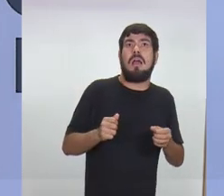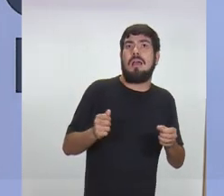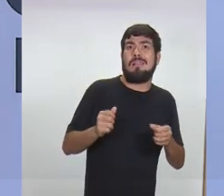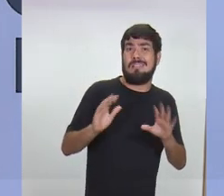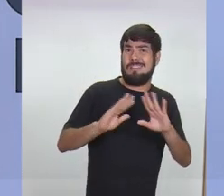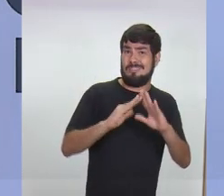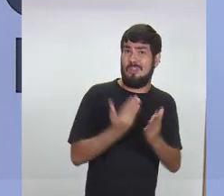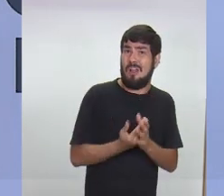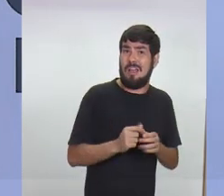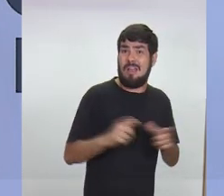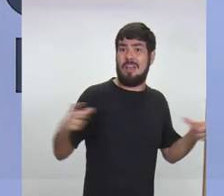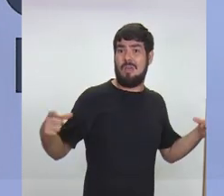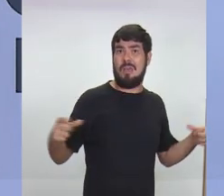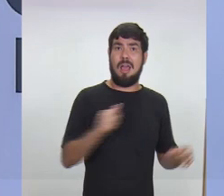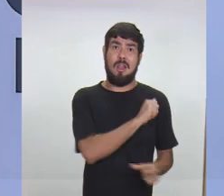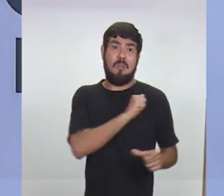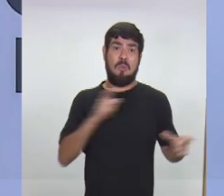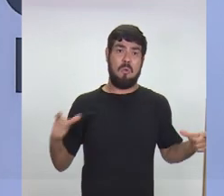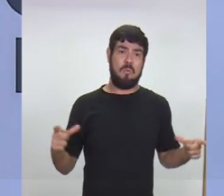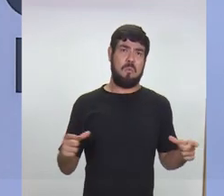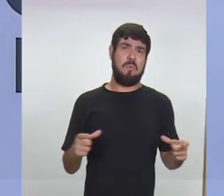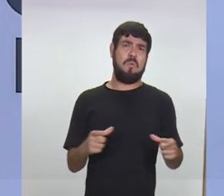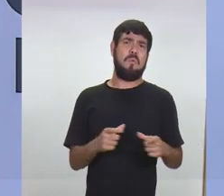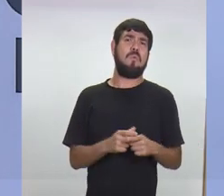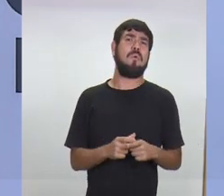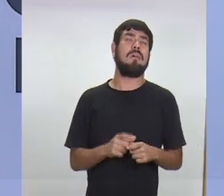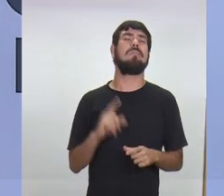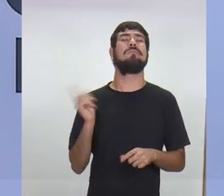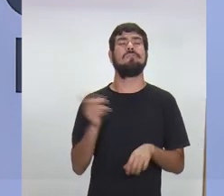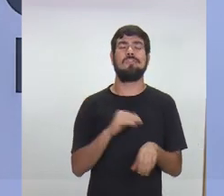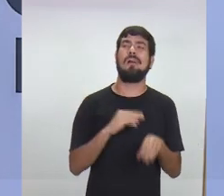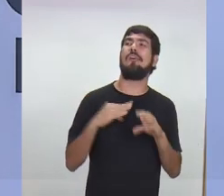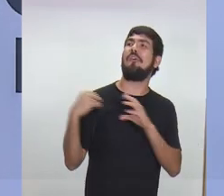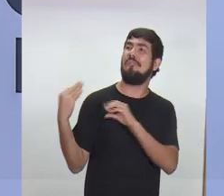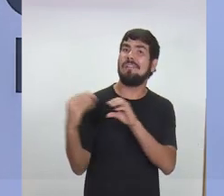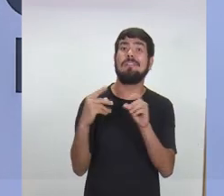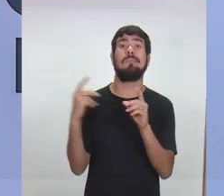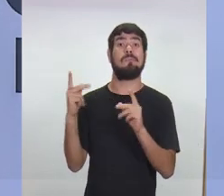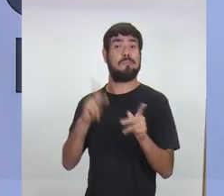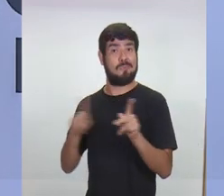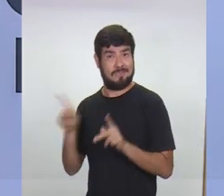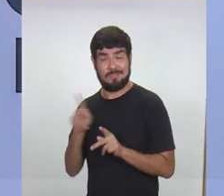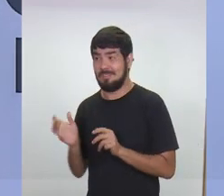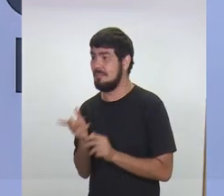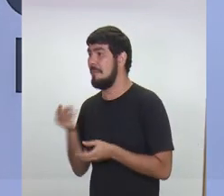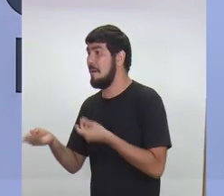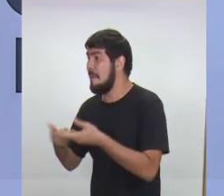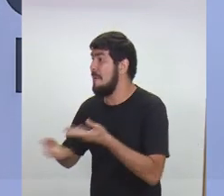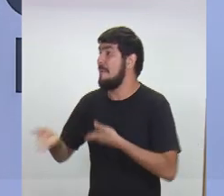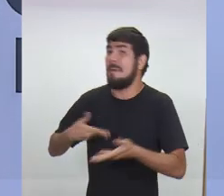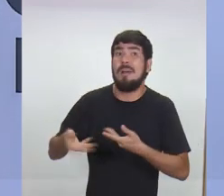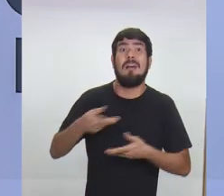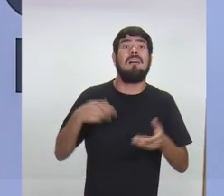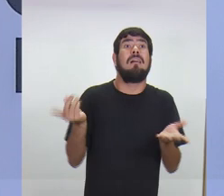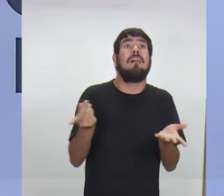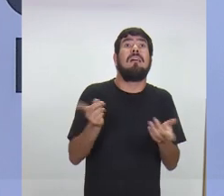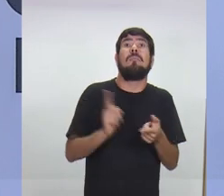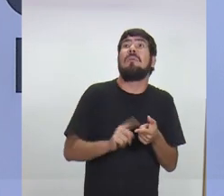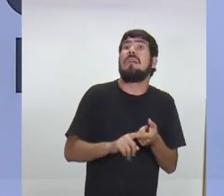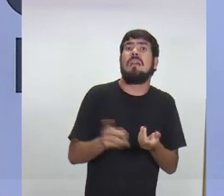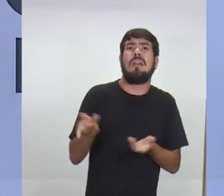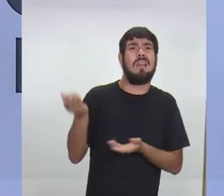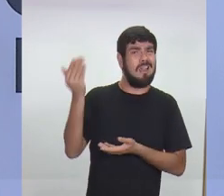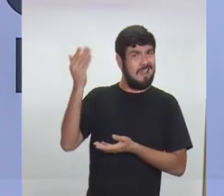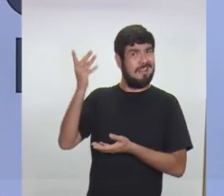possam verificado nem conversando com as pessoas com professores que isso se dá inclusive com a ausência daquilo que foi colocado há um